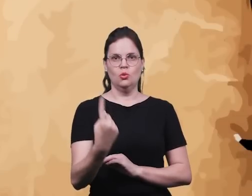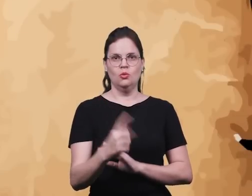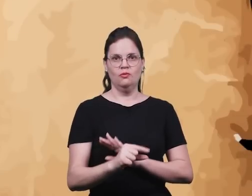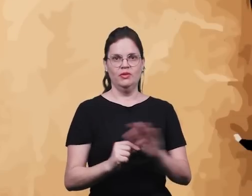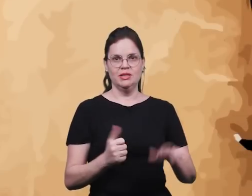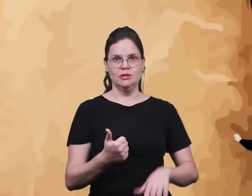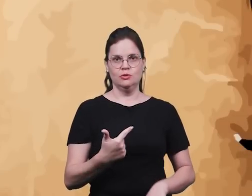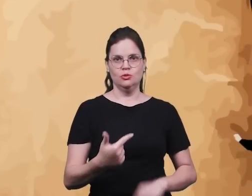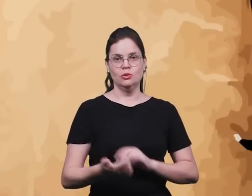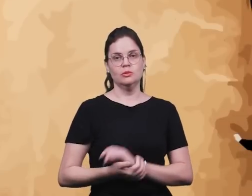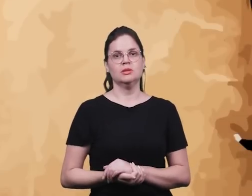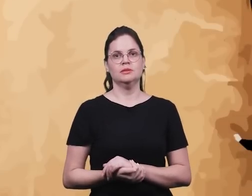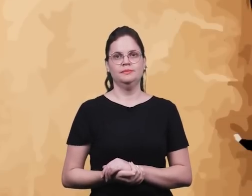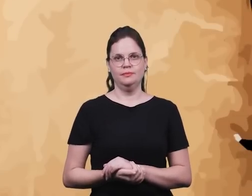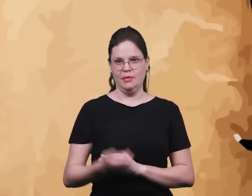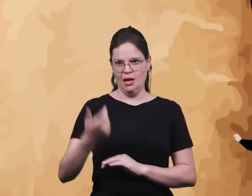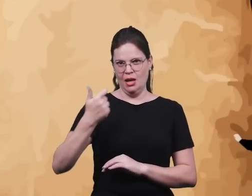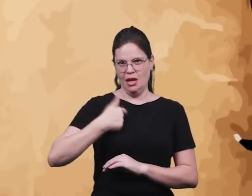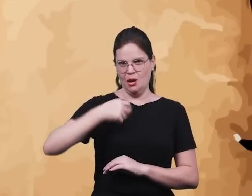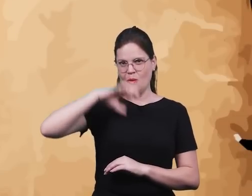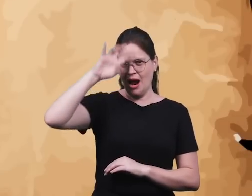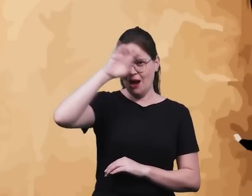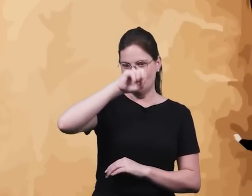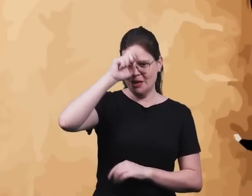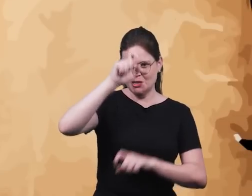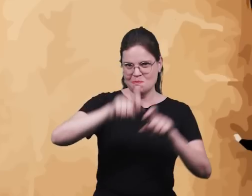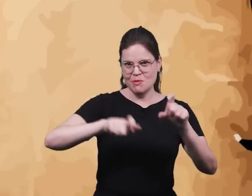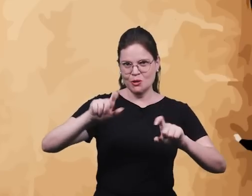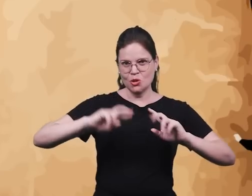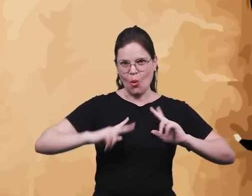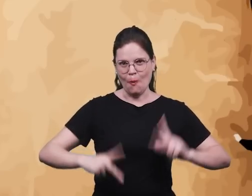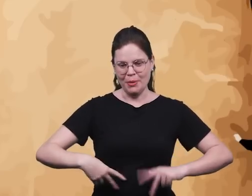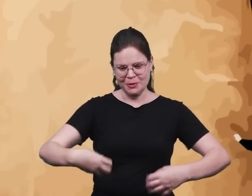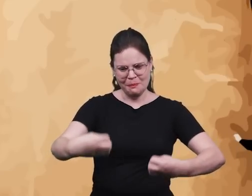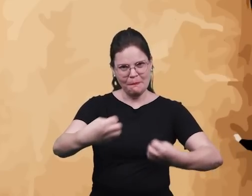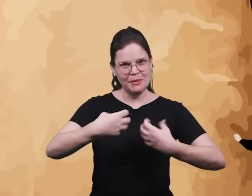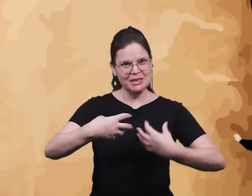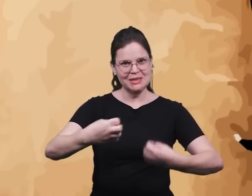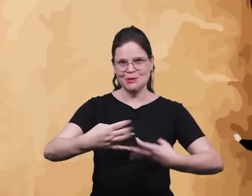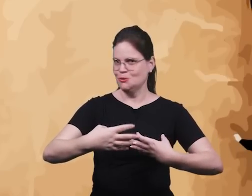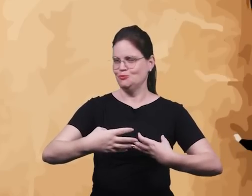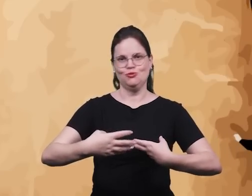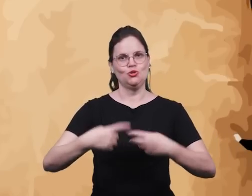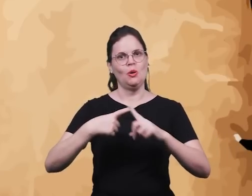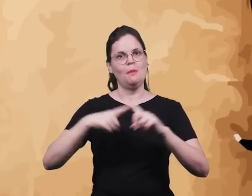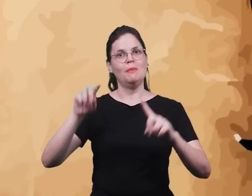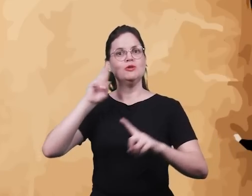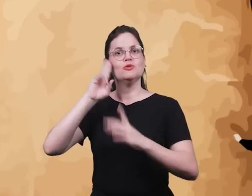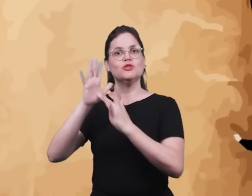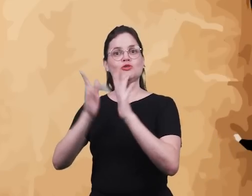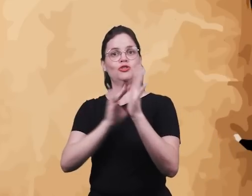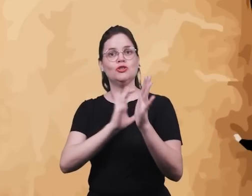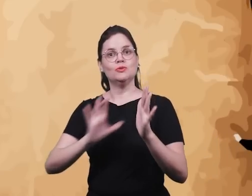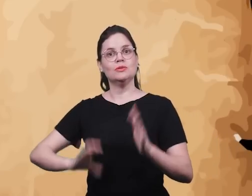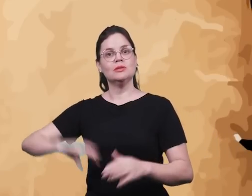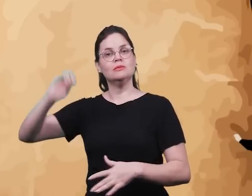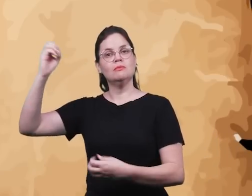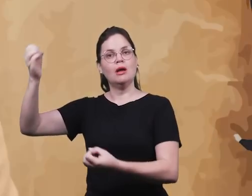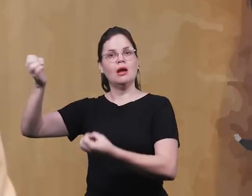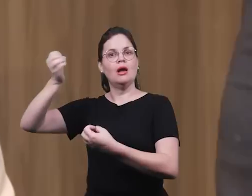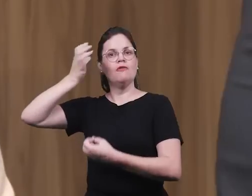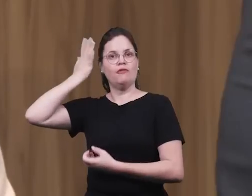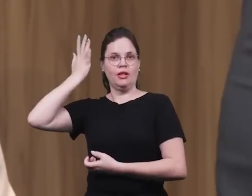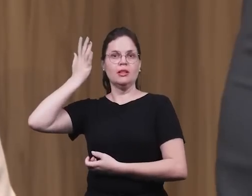capítulo 1, verso 12. Porque eu não recebi nem aprendi de homem algum, mas pela revelação de Jesus Cristo.